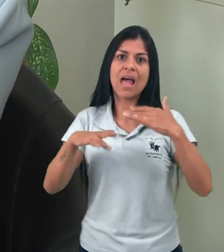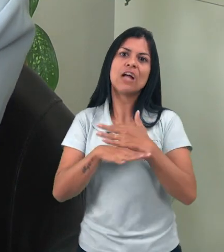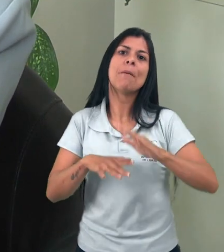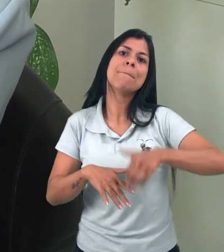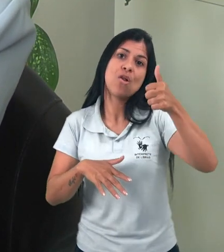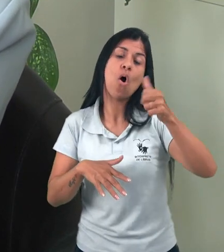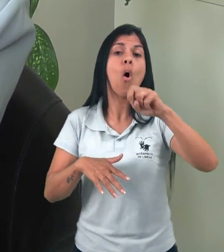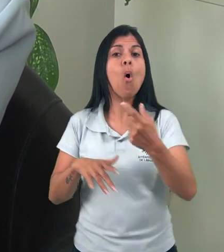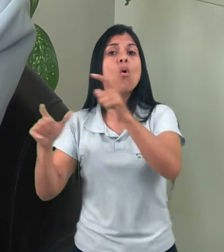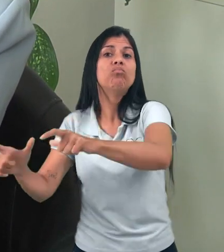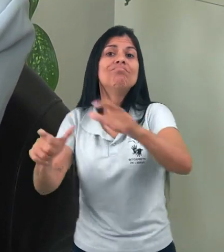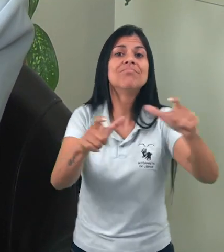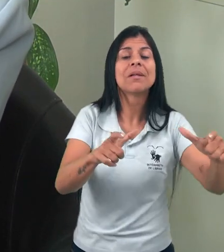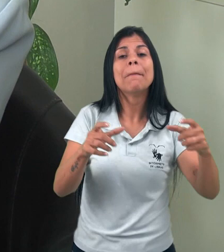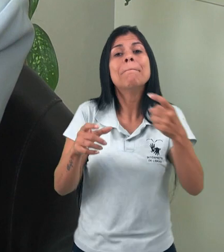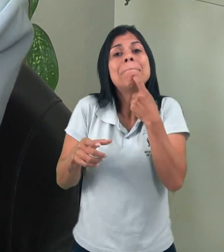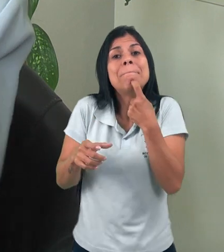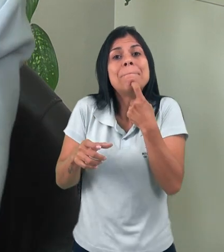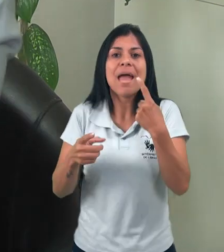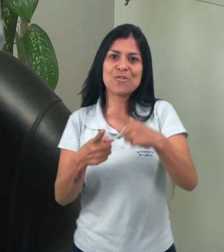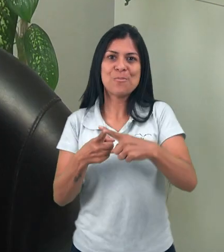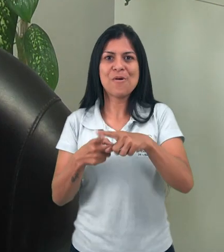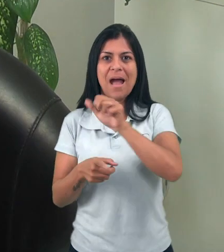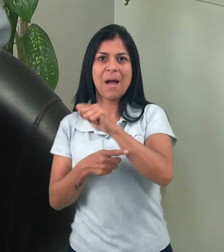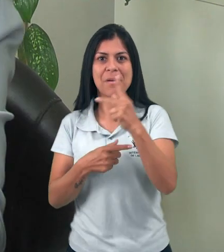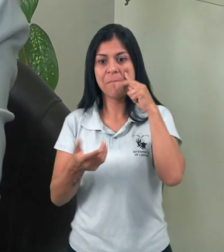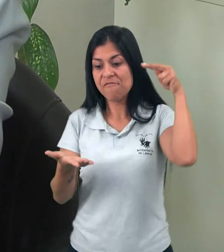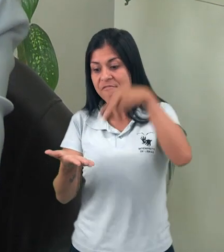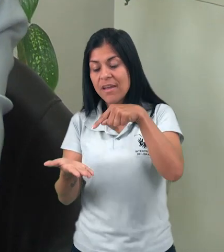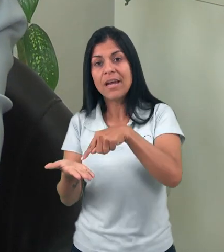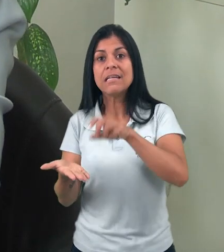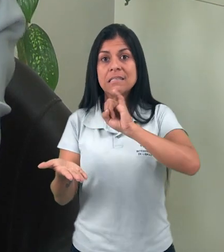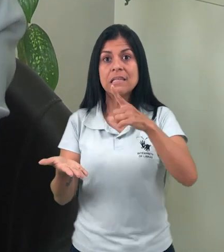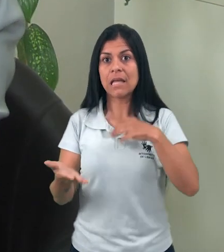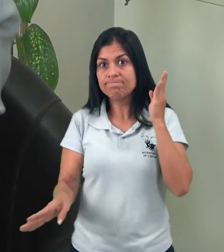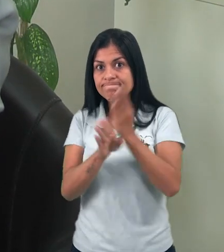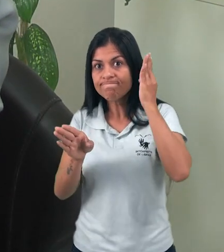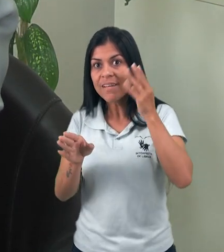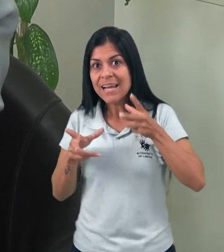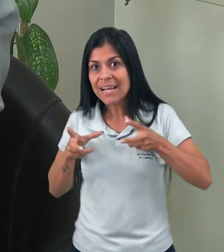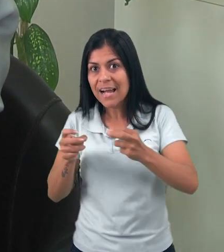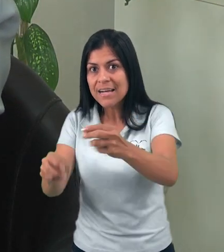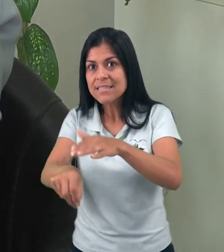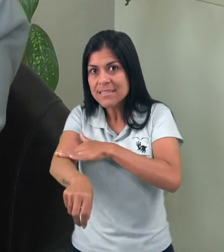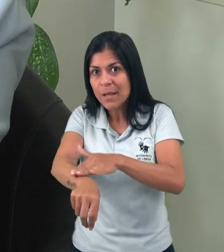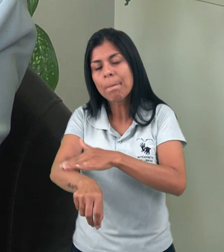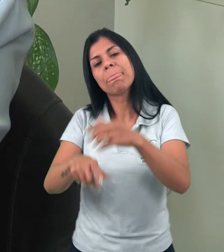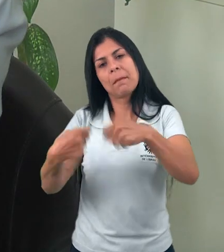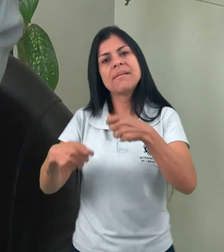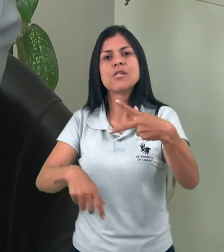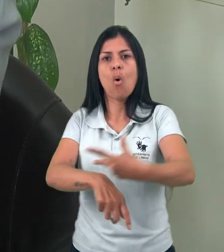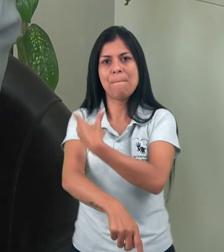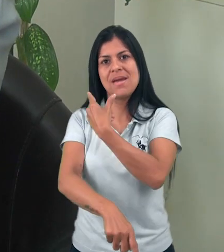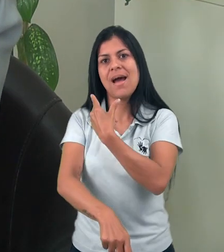ele ser atendido aqui na cidade. Porque o programa é extremamente resolutivo, porque no mesmo dia, se for detectado o câncer de pele e ele tiver